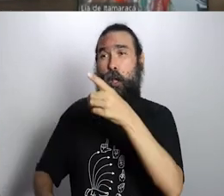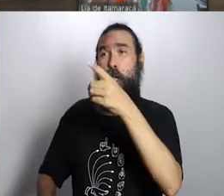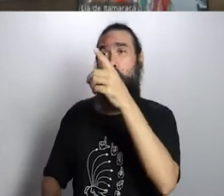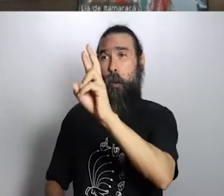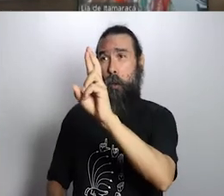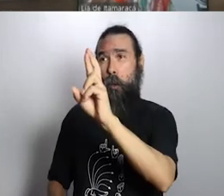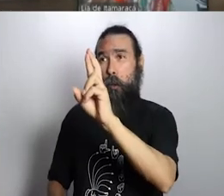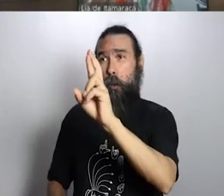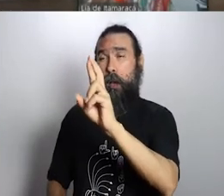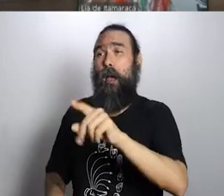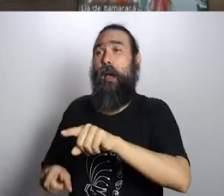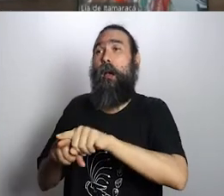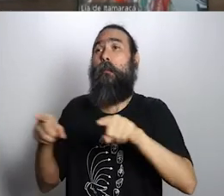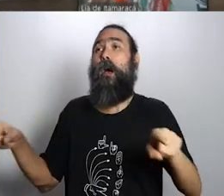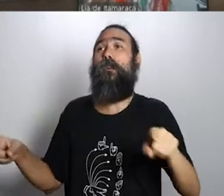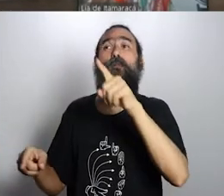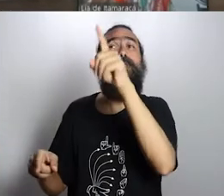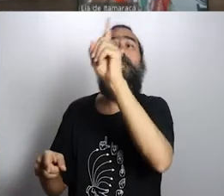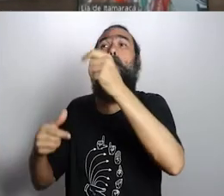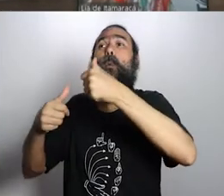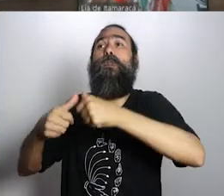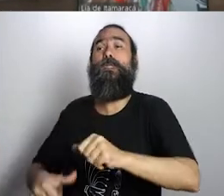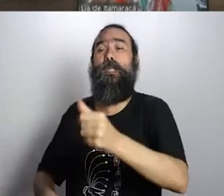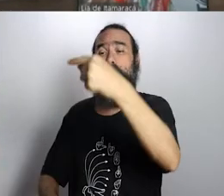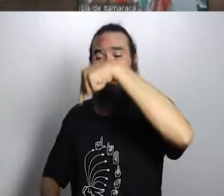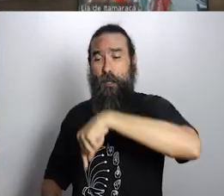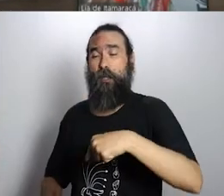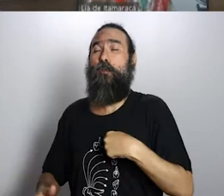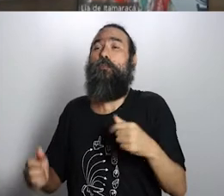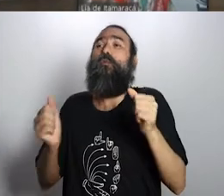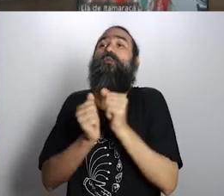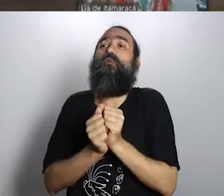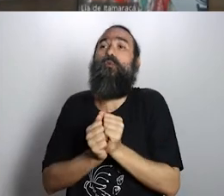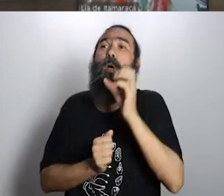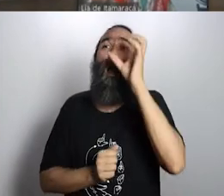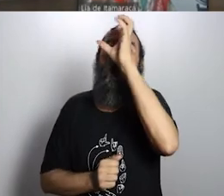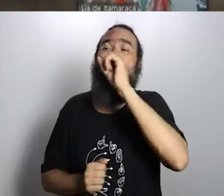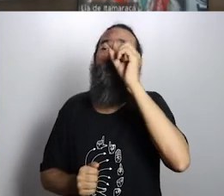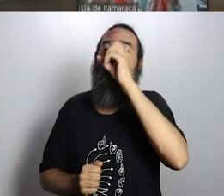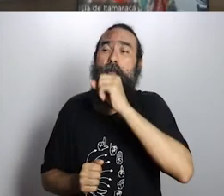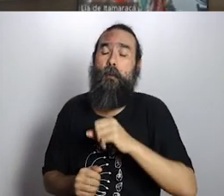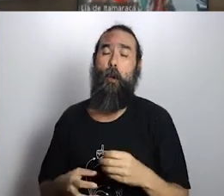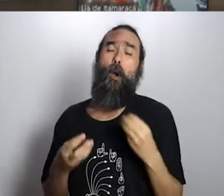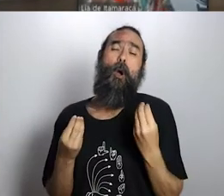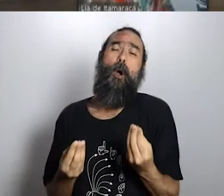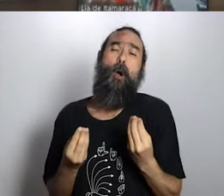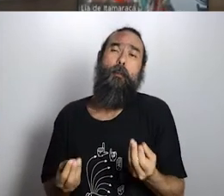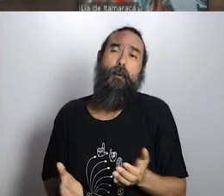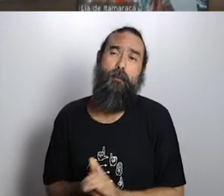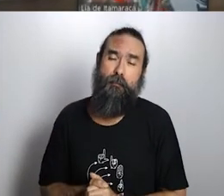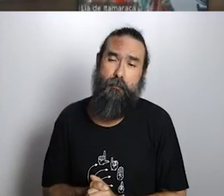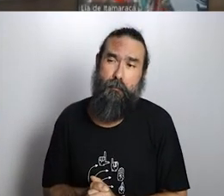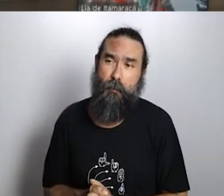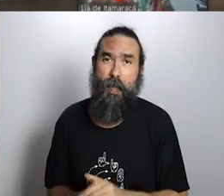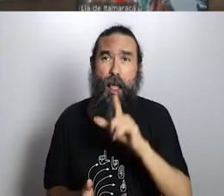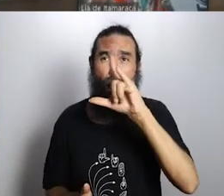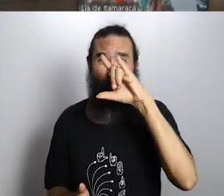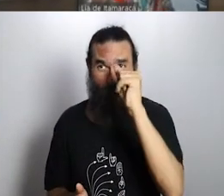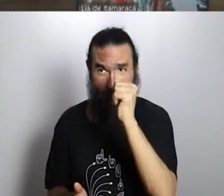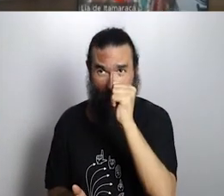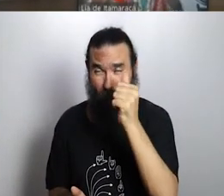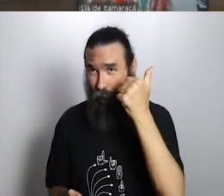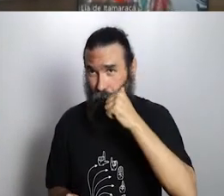laboratório de um dia comigo. Como é que você leva essa sabedoria para frente? Lia tem a vida inteira, desde os 12